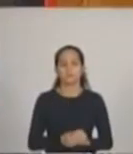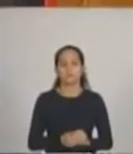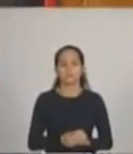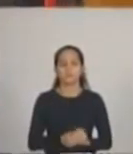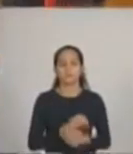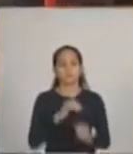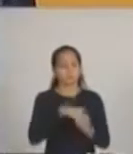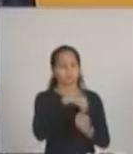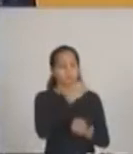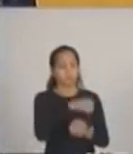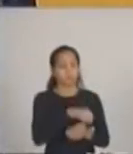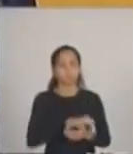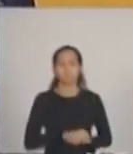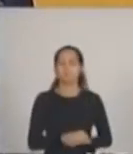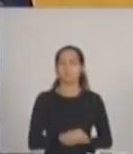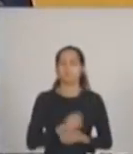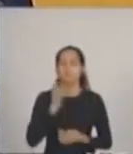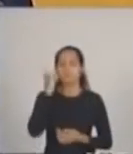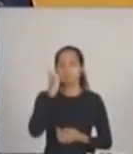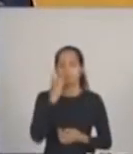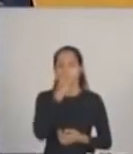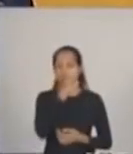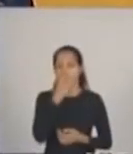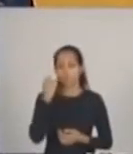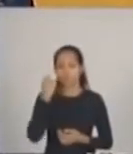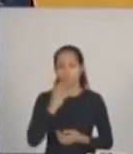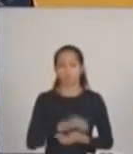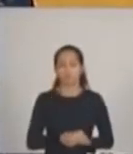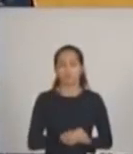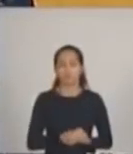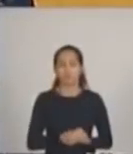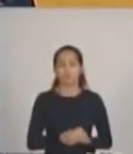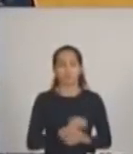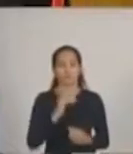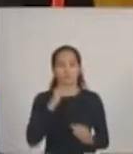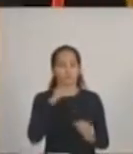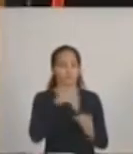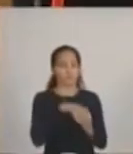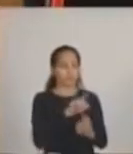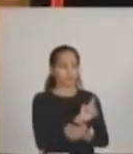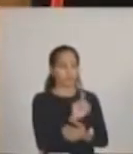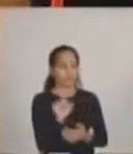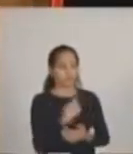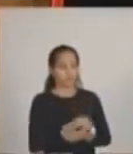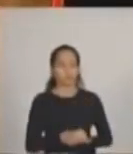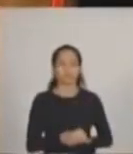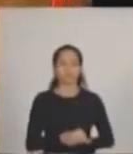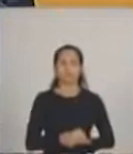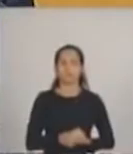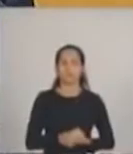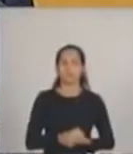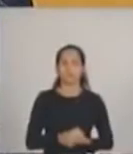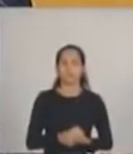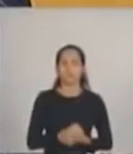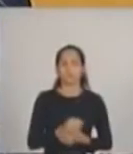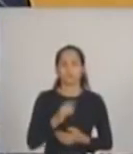Sim. Deputado Capitão Assunção. Voto não, senhor presidente. Vota não. Deputado Carlos